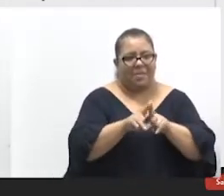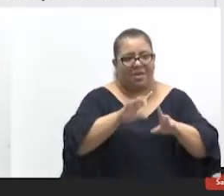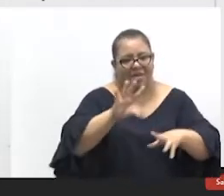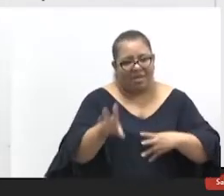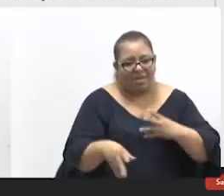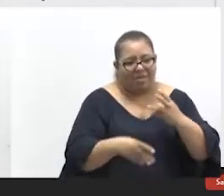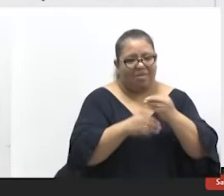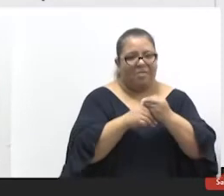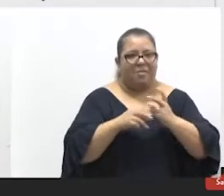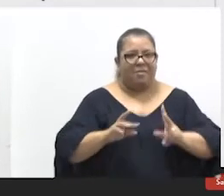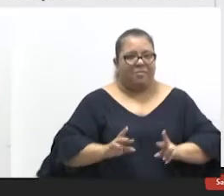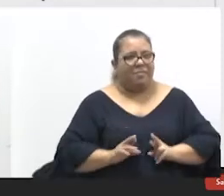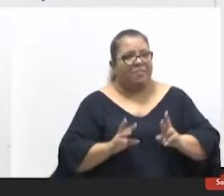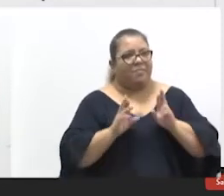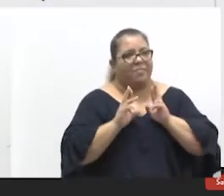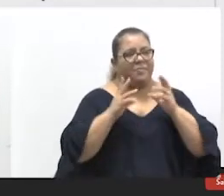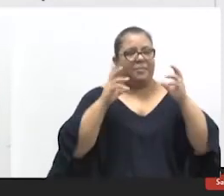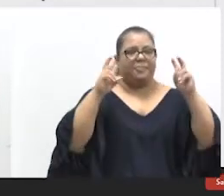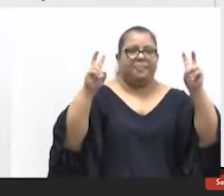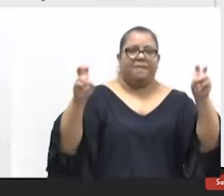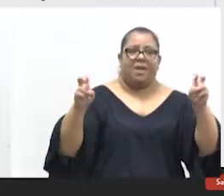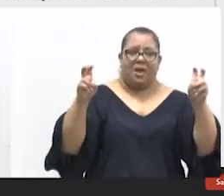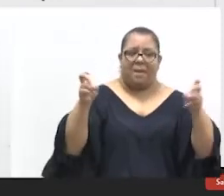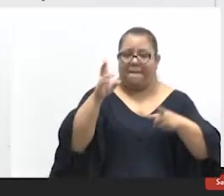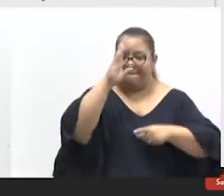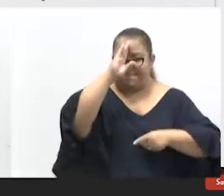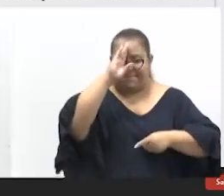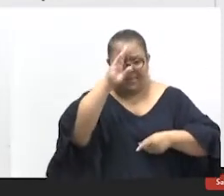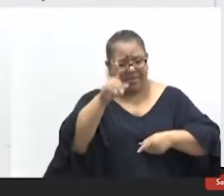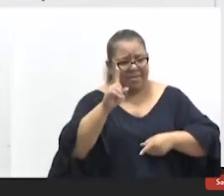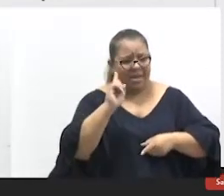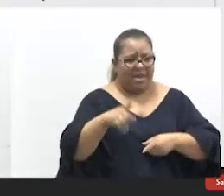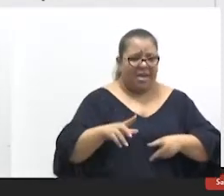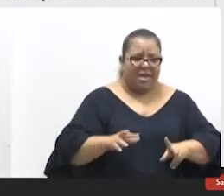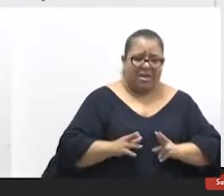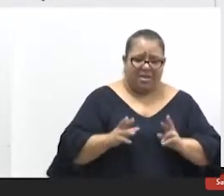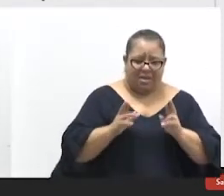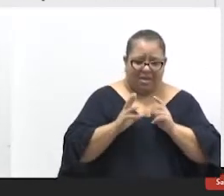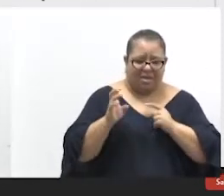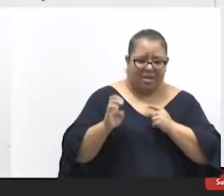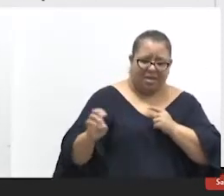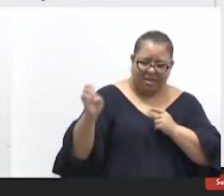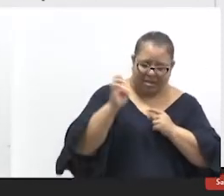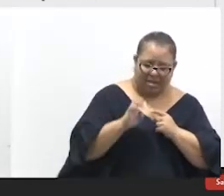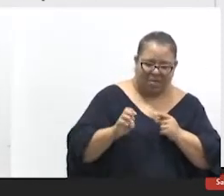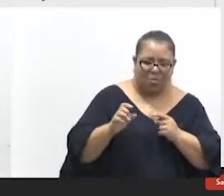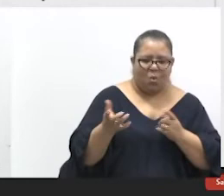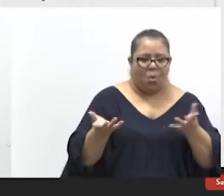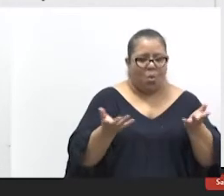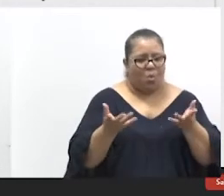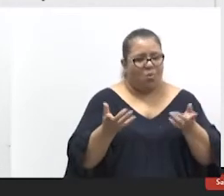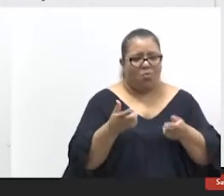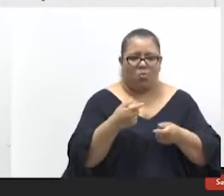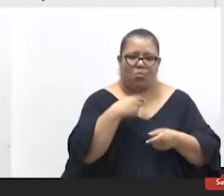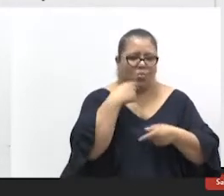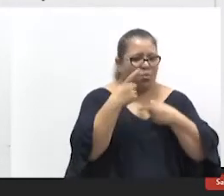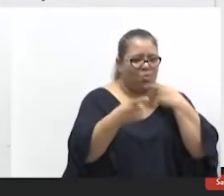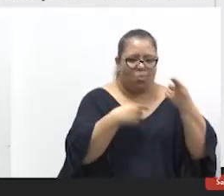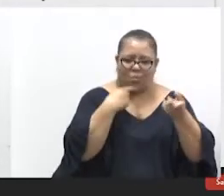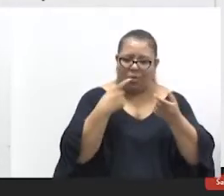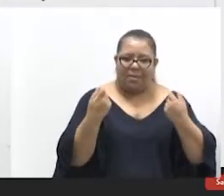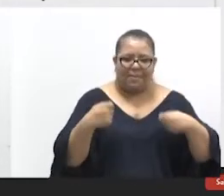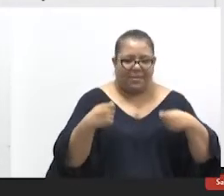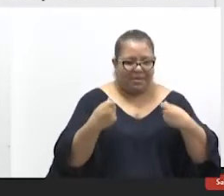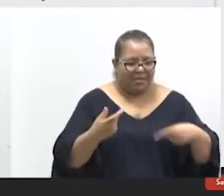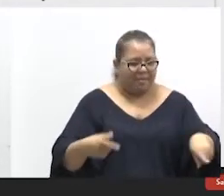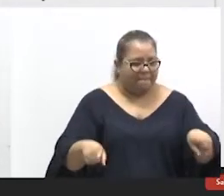câncer, ao menos dos principais tipos de câncer no nosso estado, e isso não se faz sozinho, isso se faz em